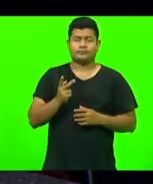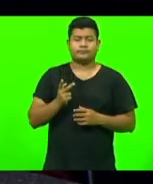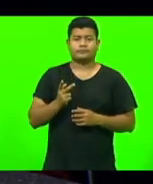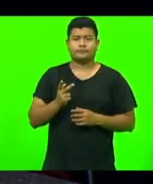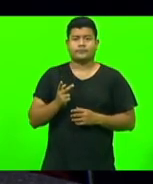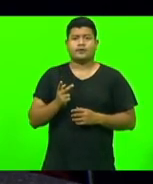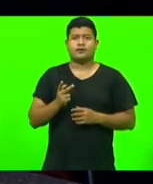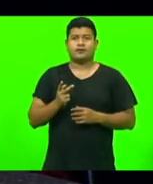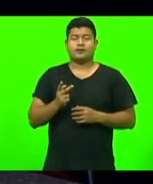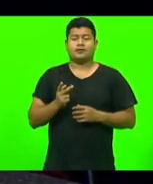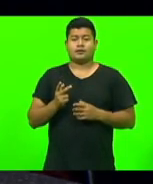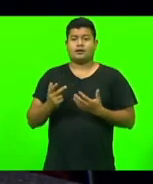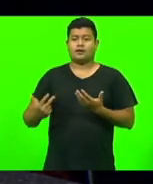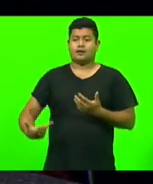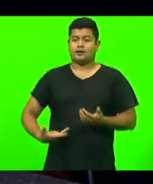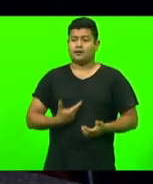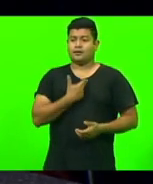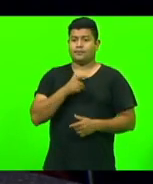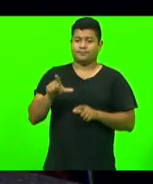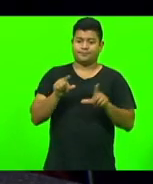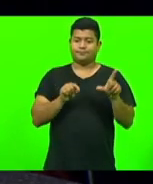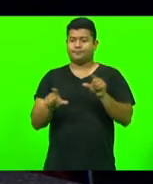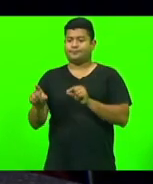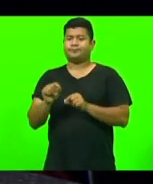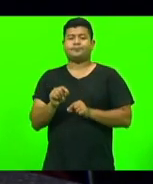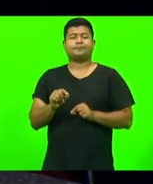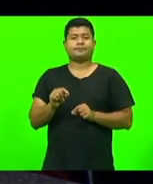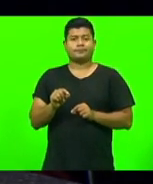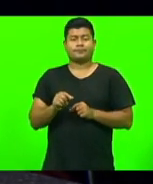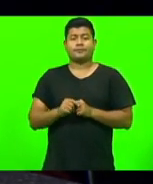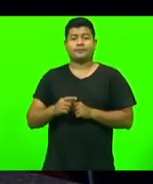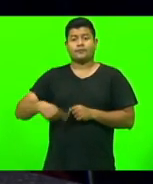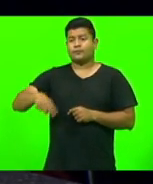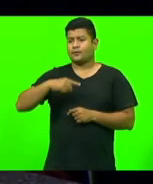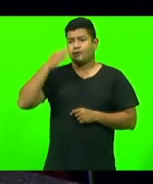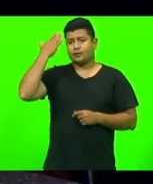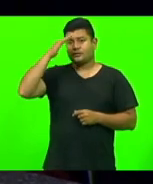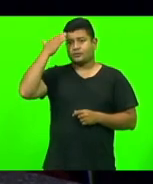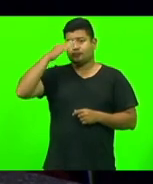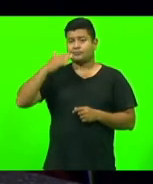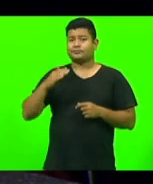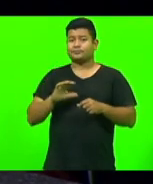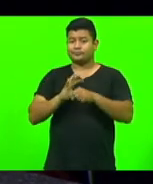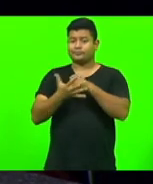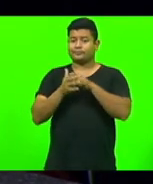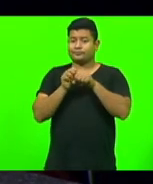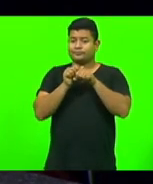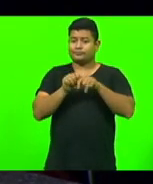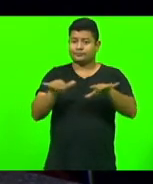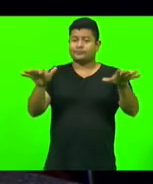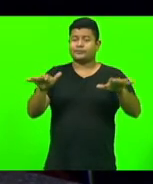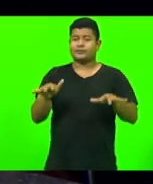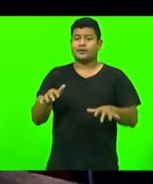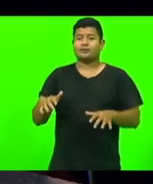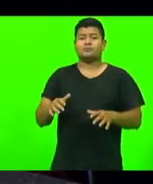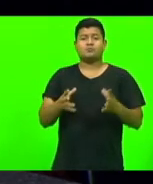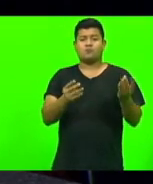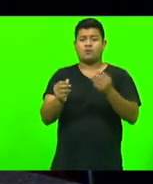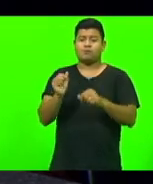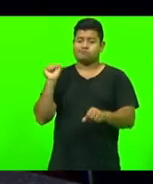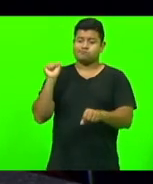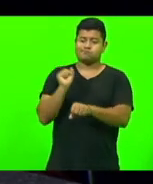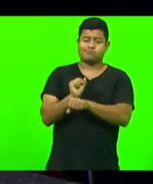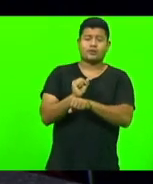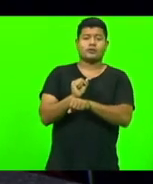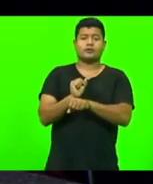das cirurgias eletivas. Entendemos que a pandemia deu uma freada nos procedimentos, mas